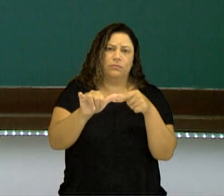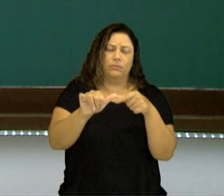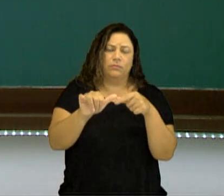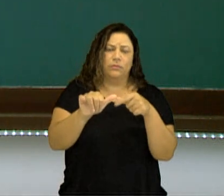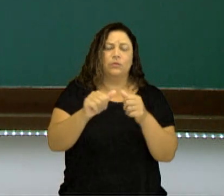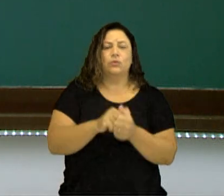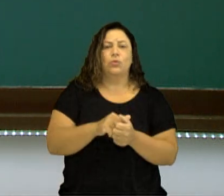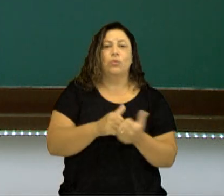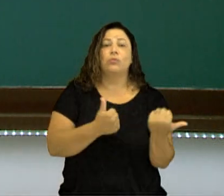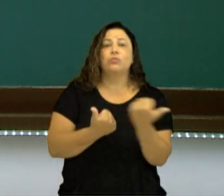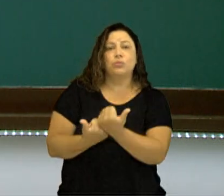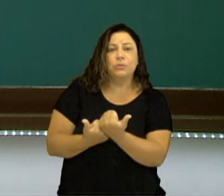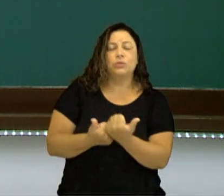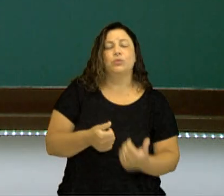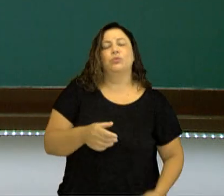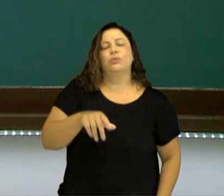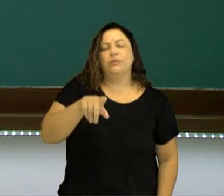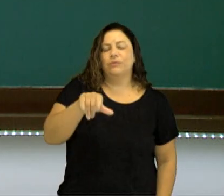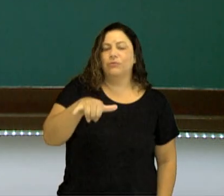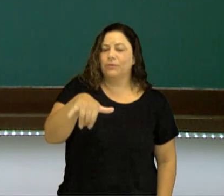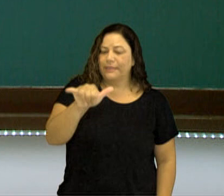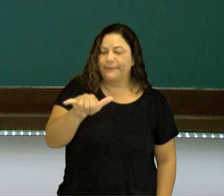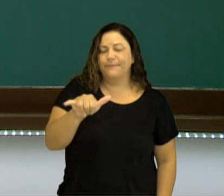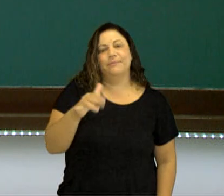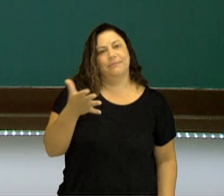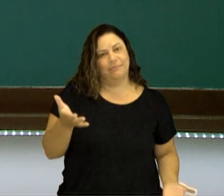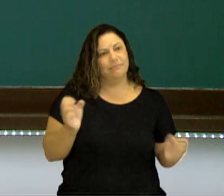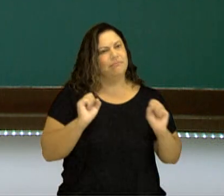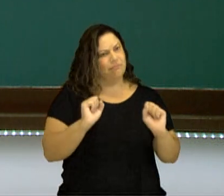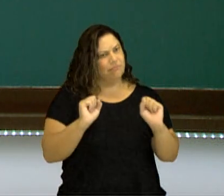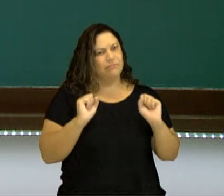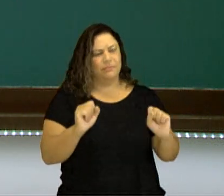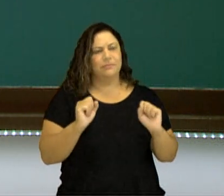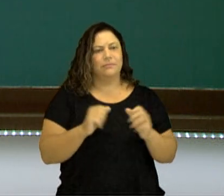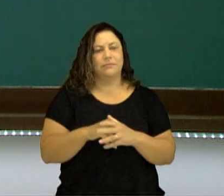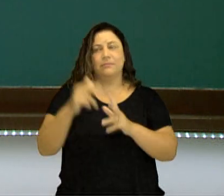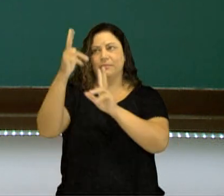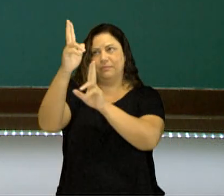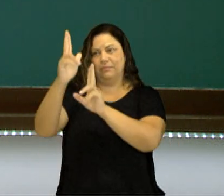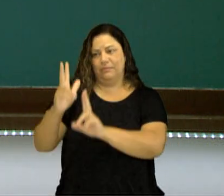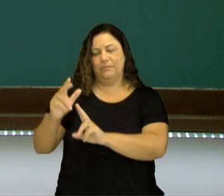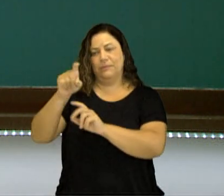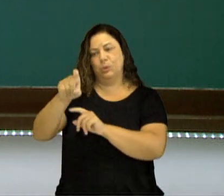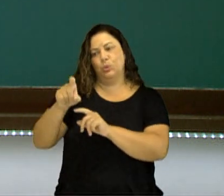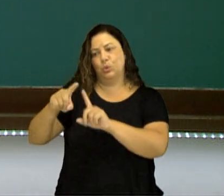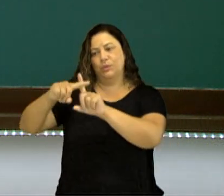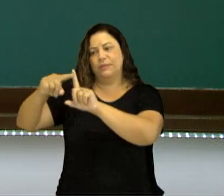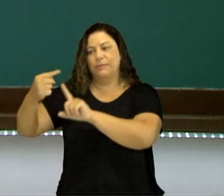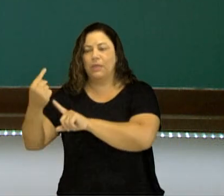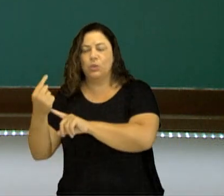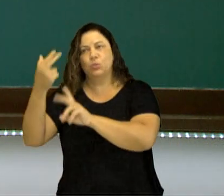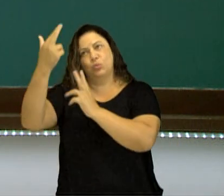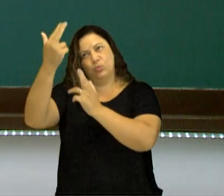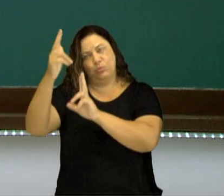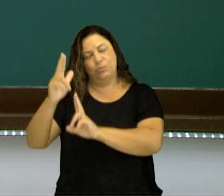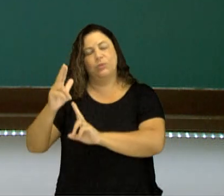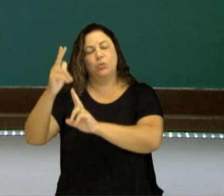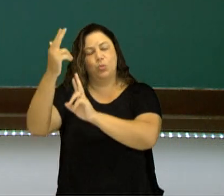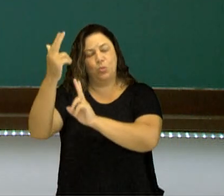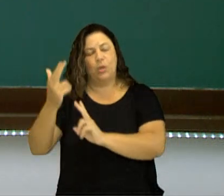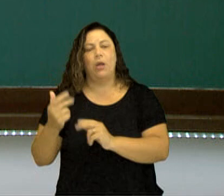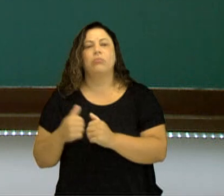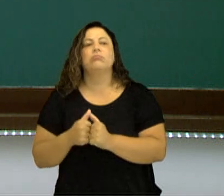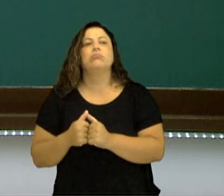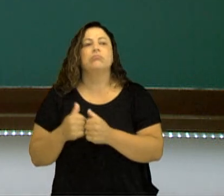fosse um apelido do f de x. Tá? Também mantendo a mesma sentença matemática. Então, aqui eu tenho escrito